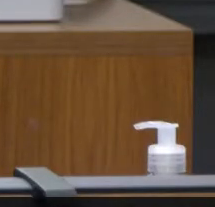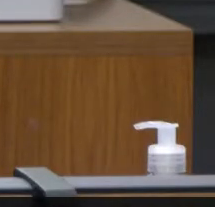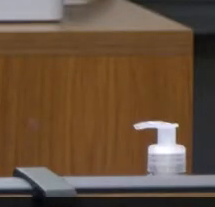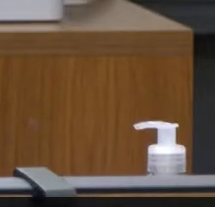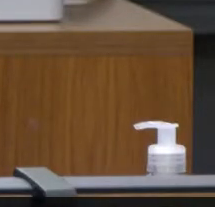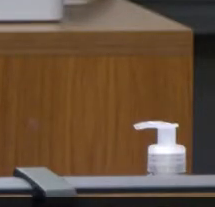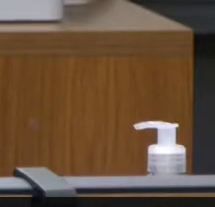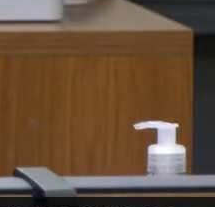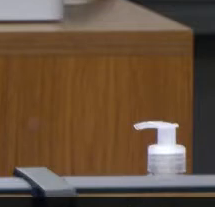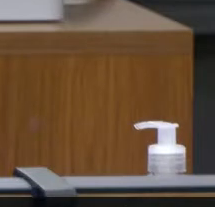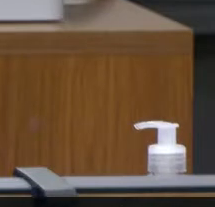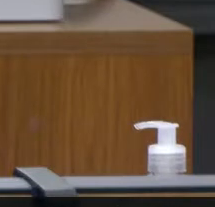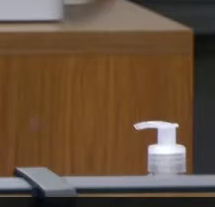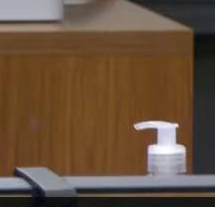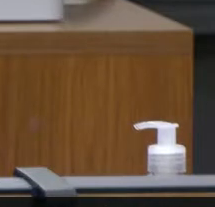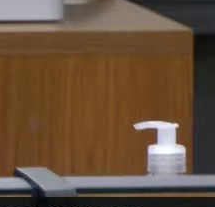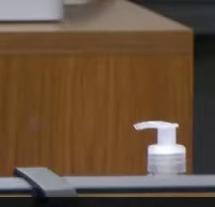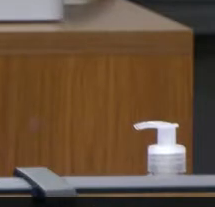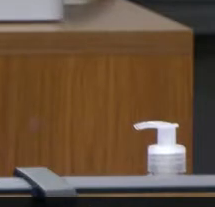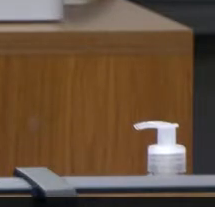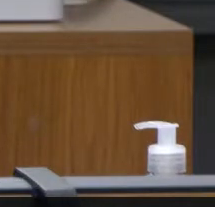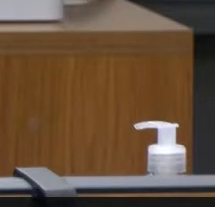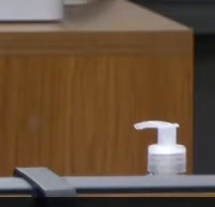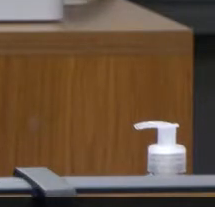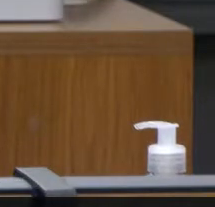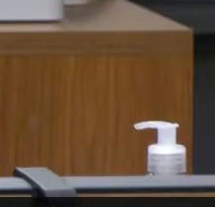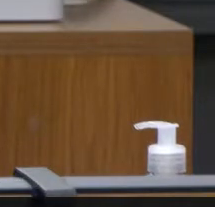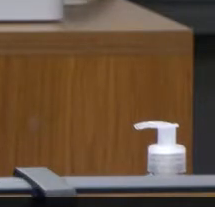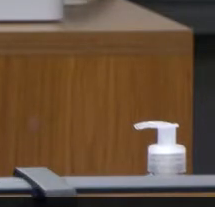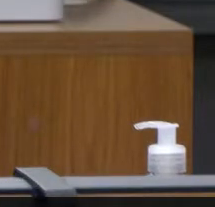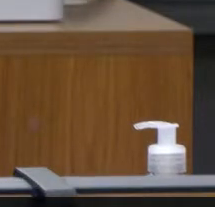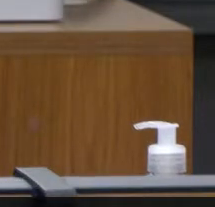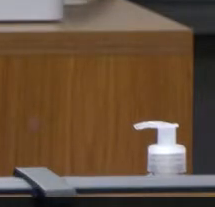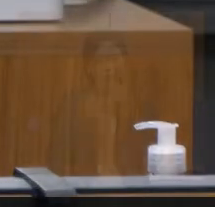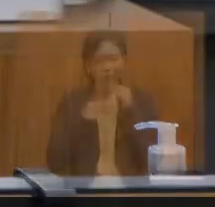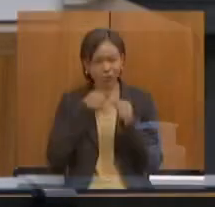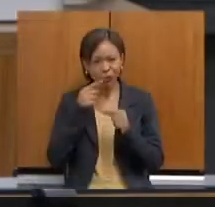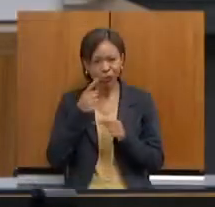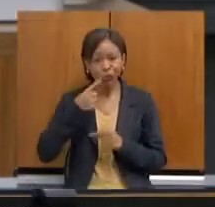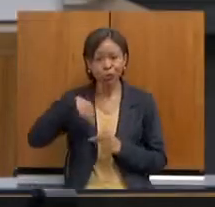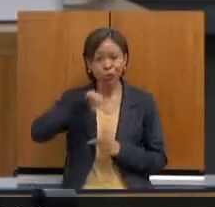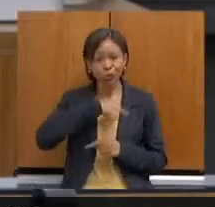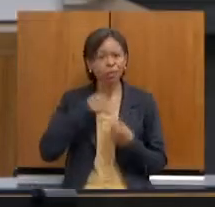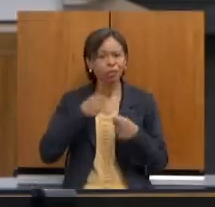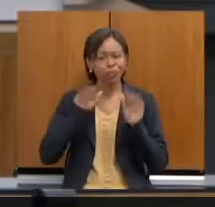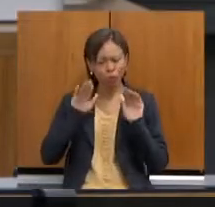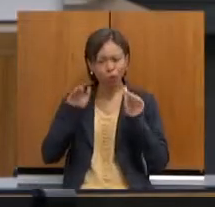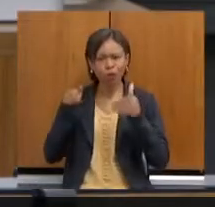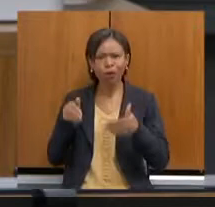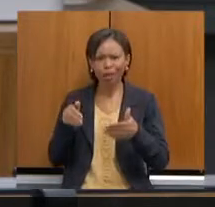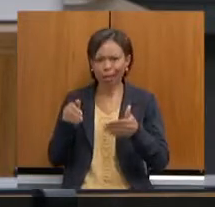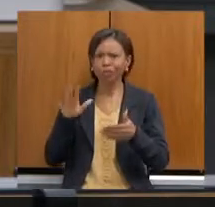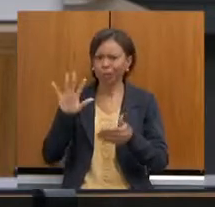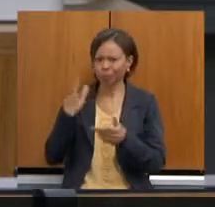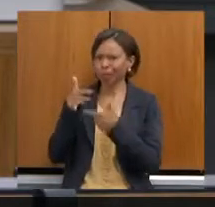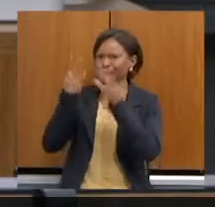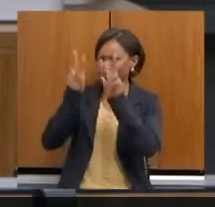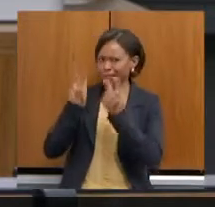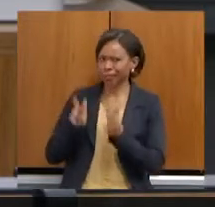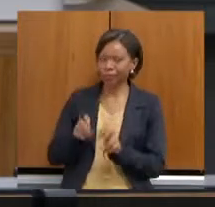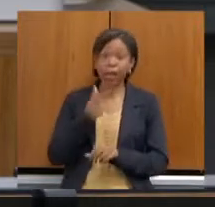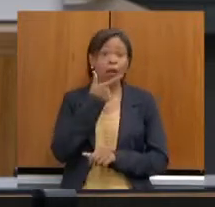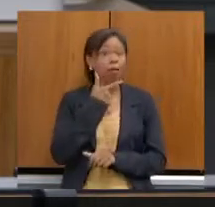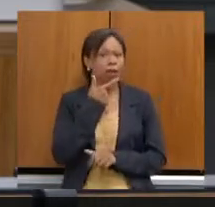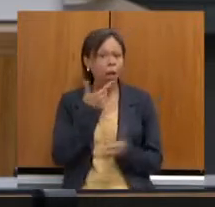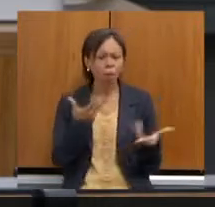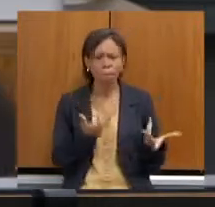o meu funcionar mesmo era a seguir vamos focar com força Nessas questões O queijo é fantástico e tá